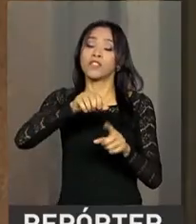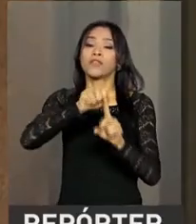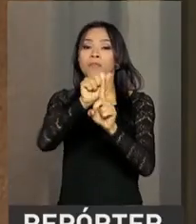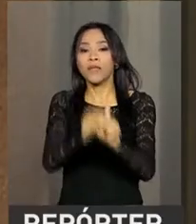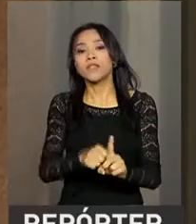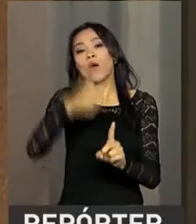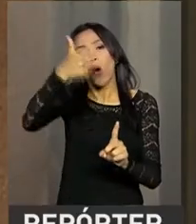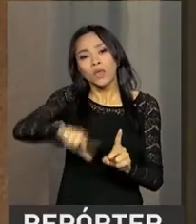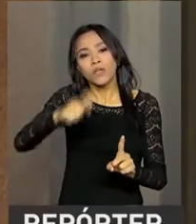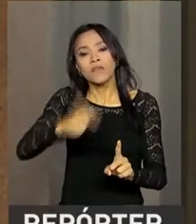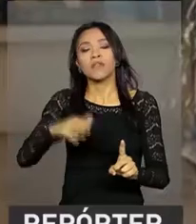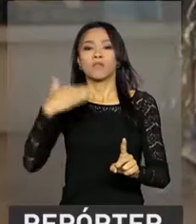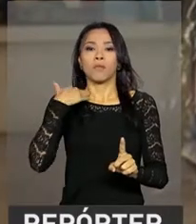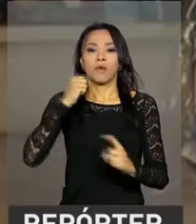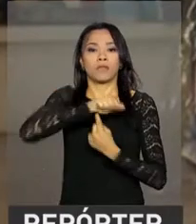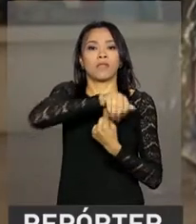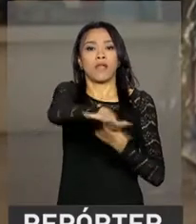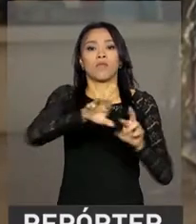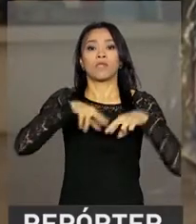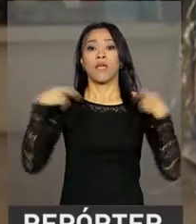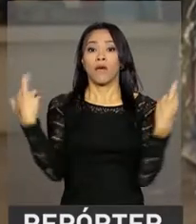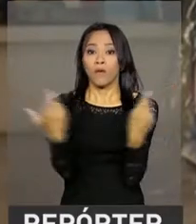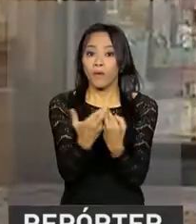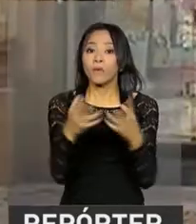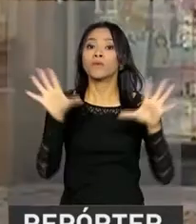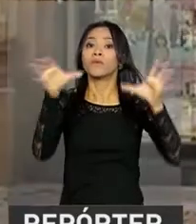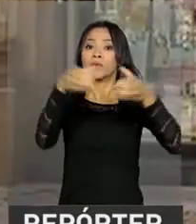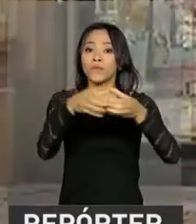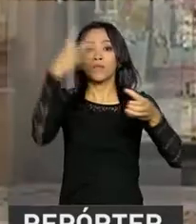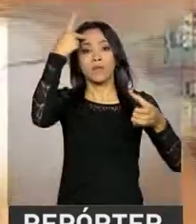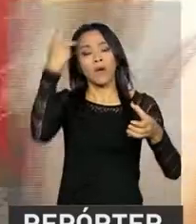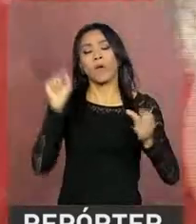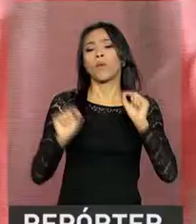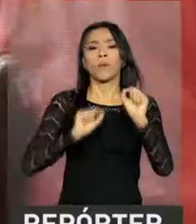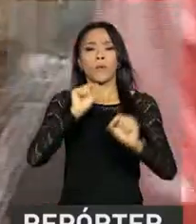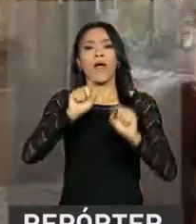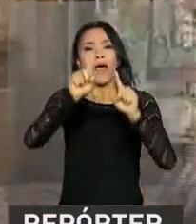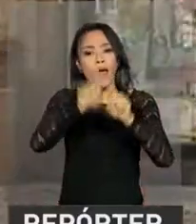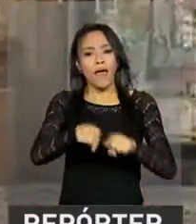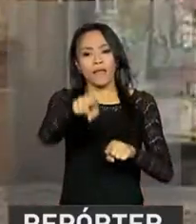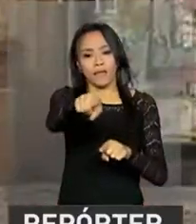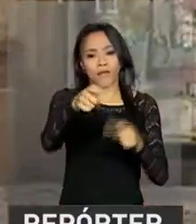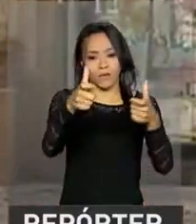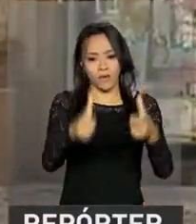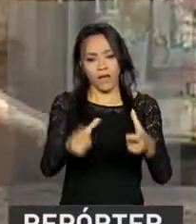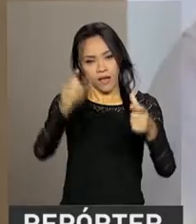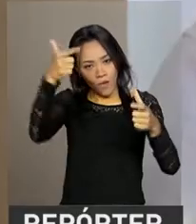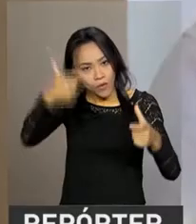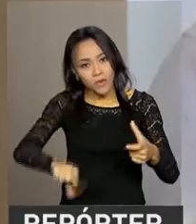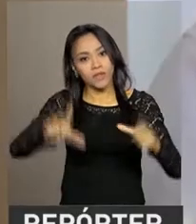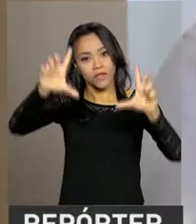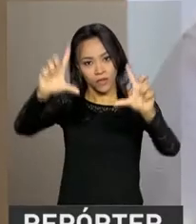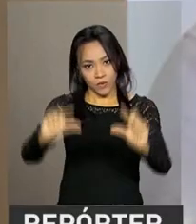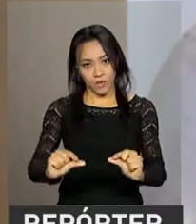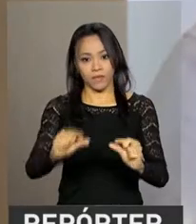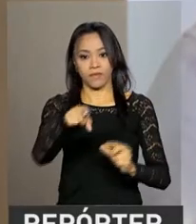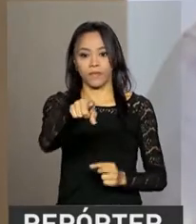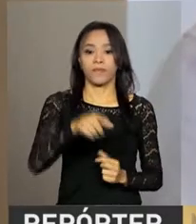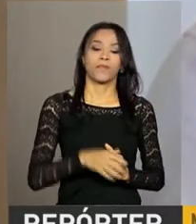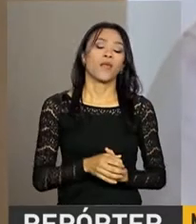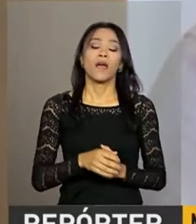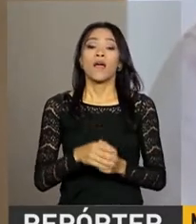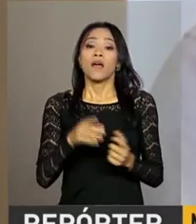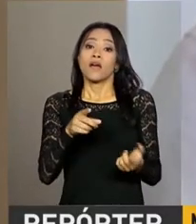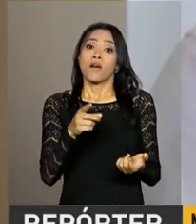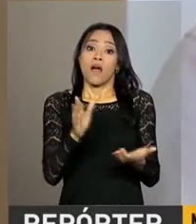mais uma vez. Para a Associação Comercial de São Paulo, a tendência é de mais uma redução. Para determinados